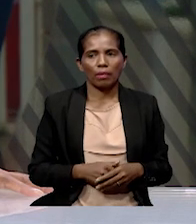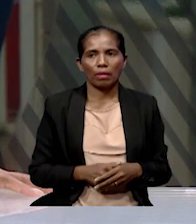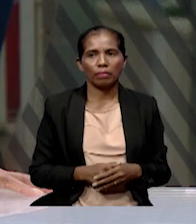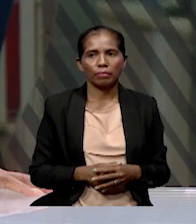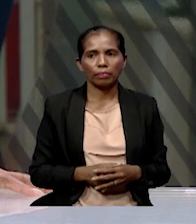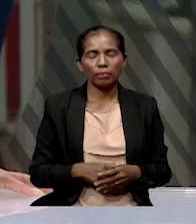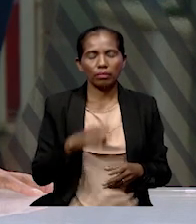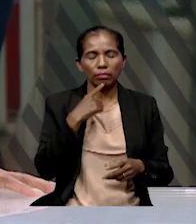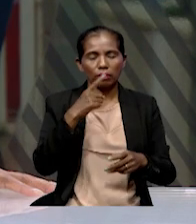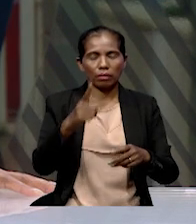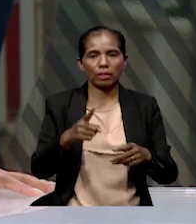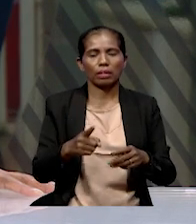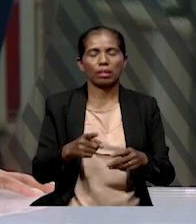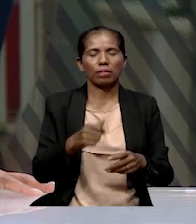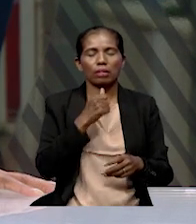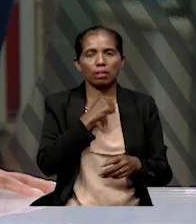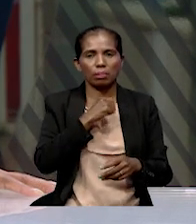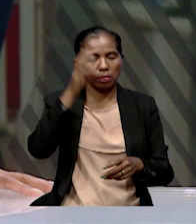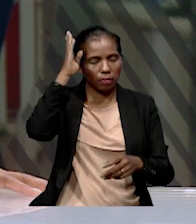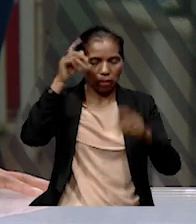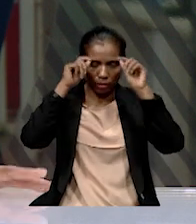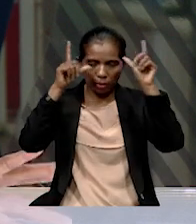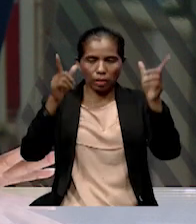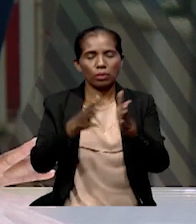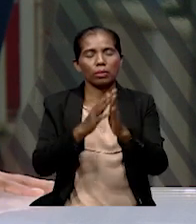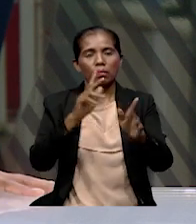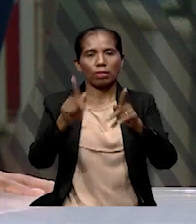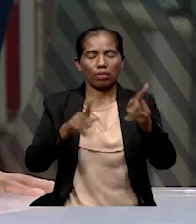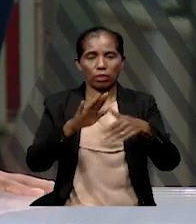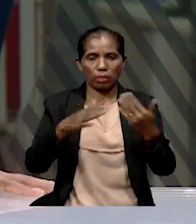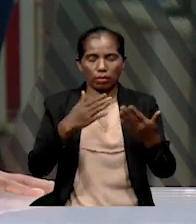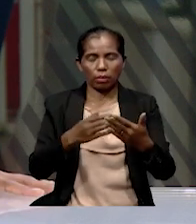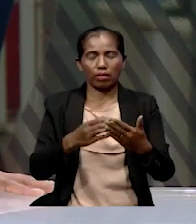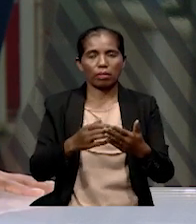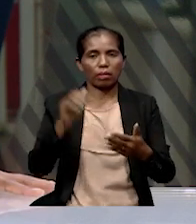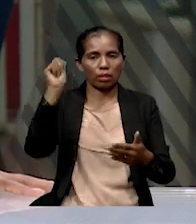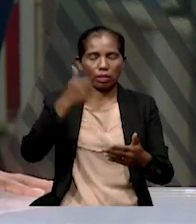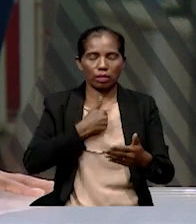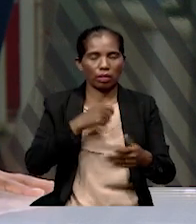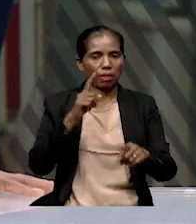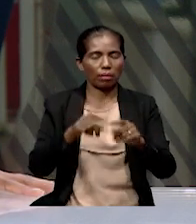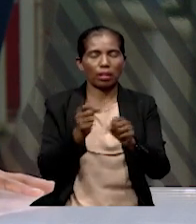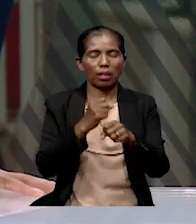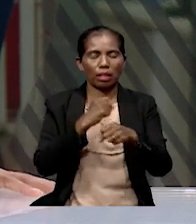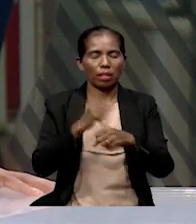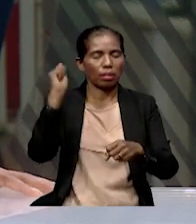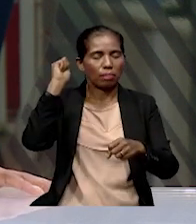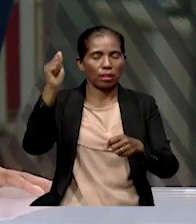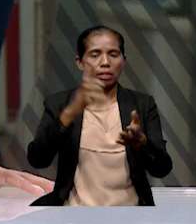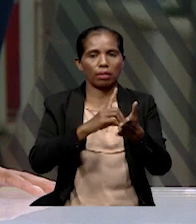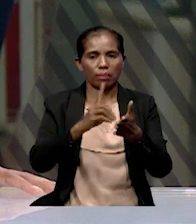Conferência Episcopal Timorense, justo o candidato presidente da República Sira, Atula Bele, halou campanha durante a Semana Santa.